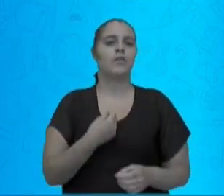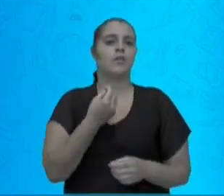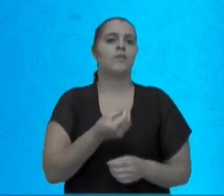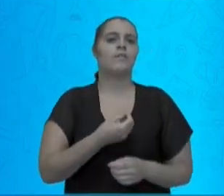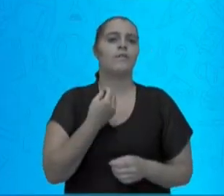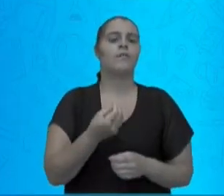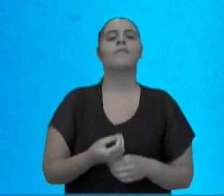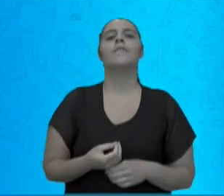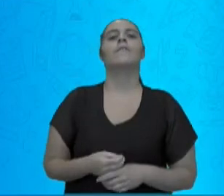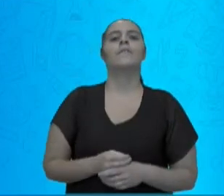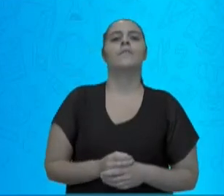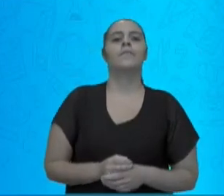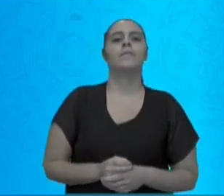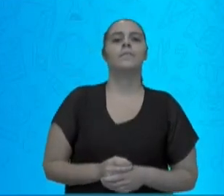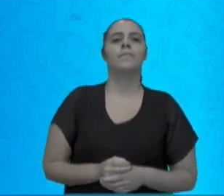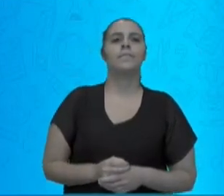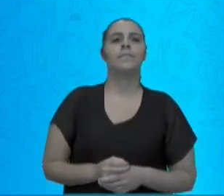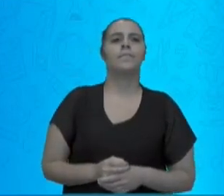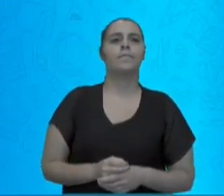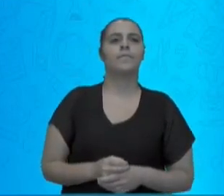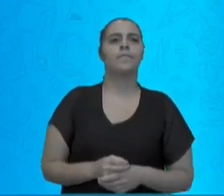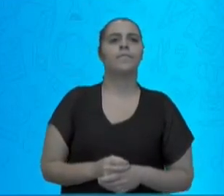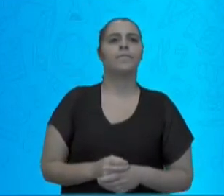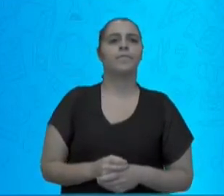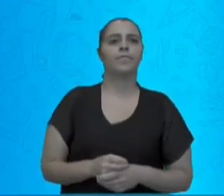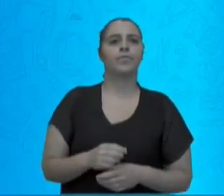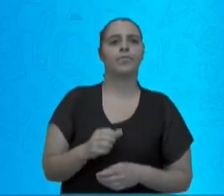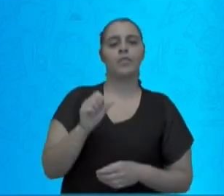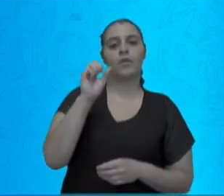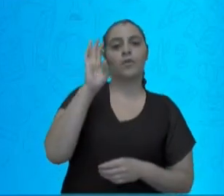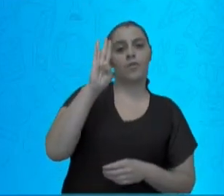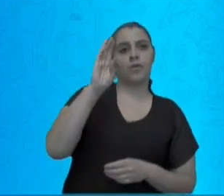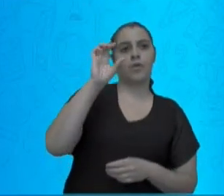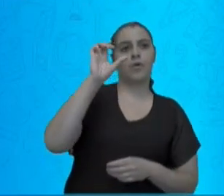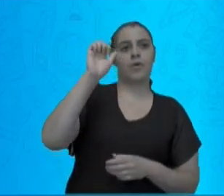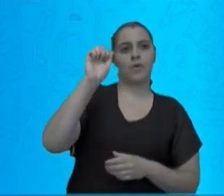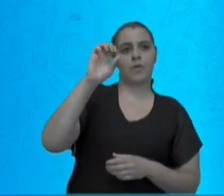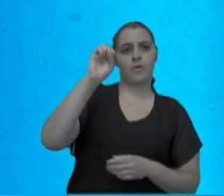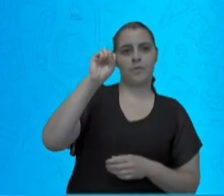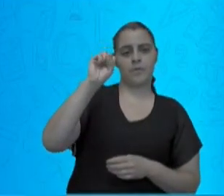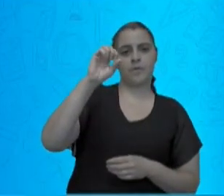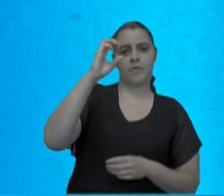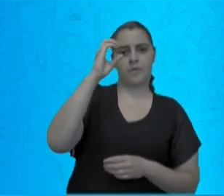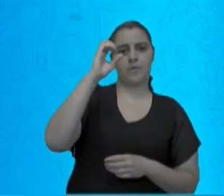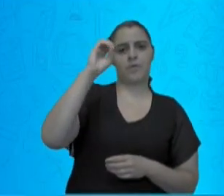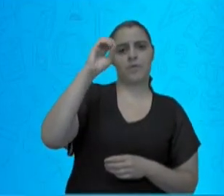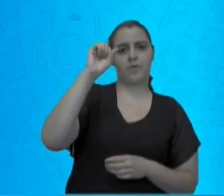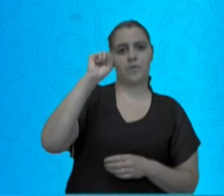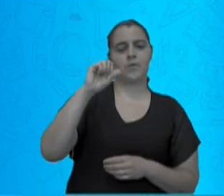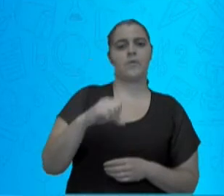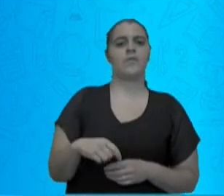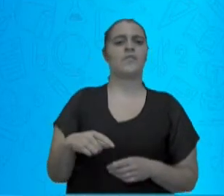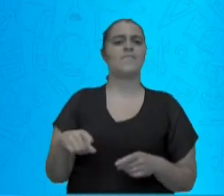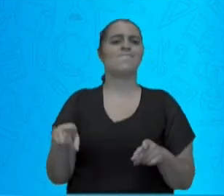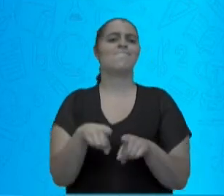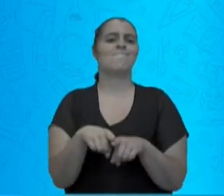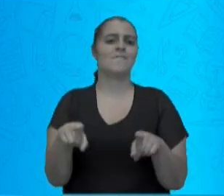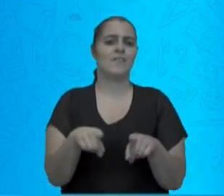estão inseridos. E os bascos, que também, no ano passado,